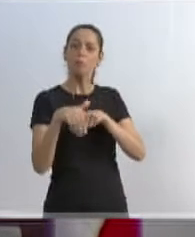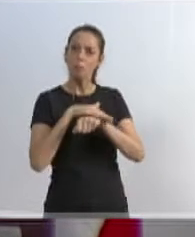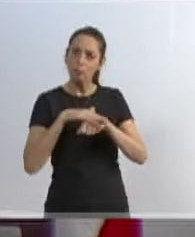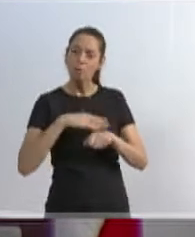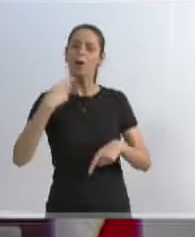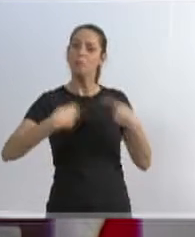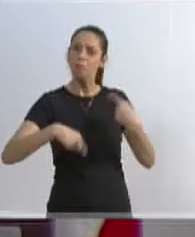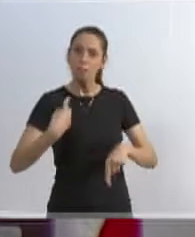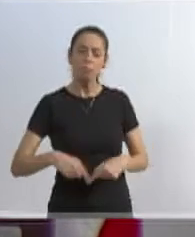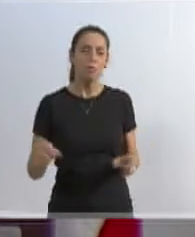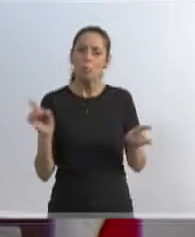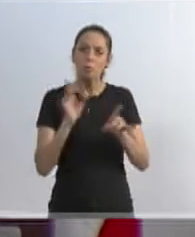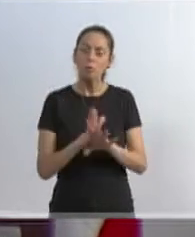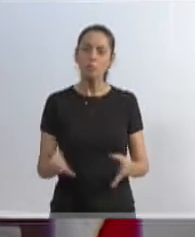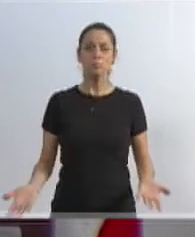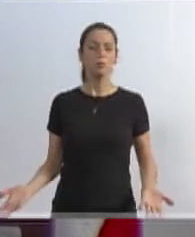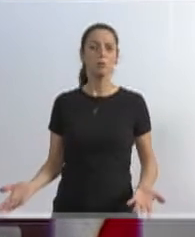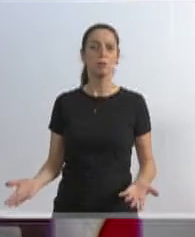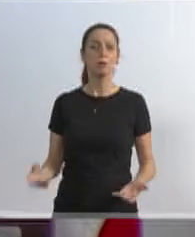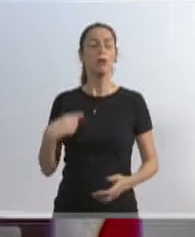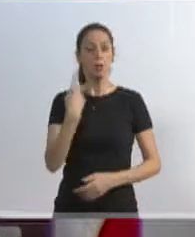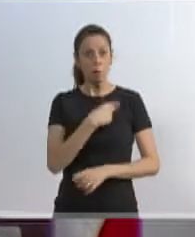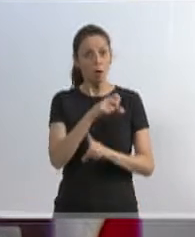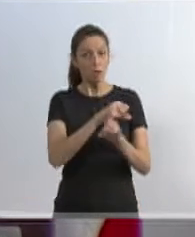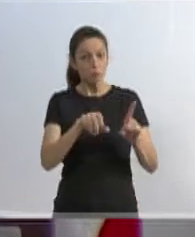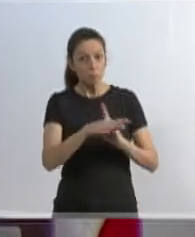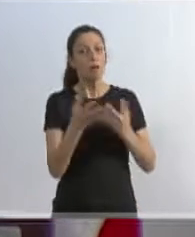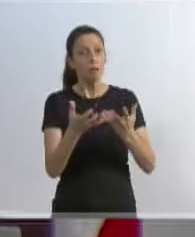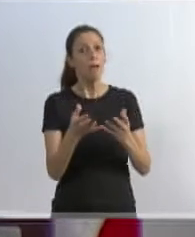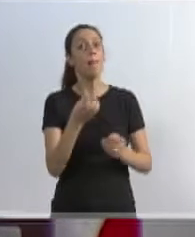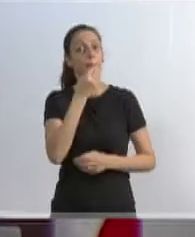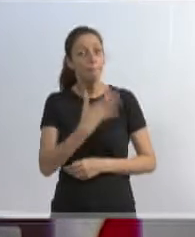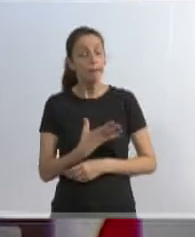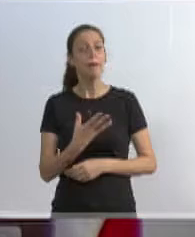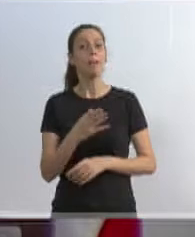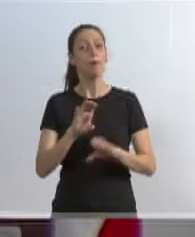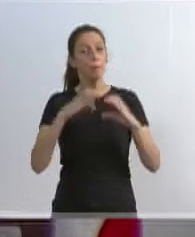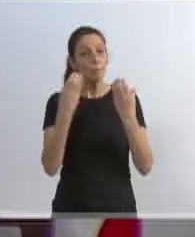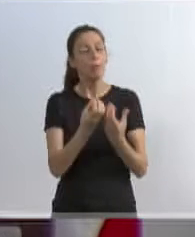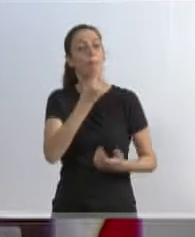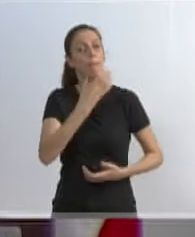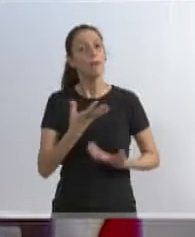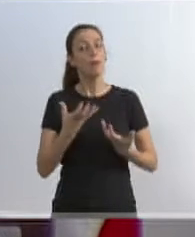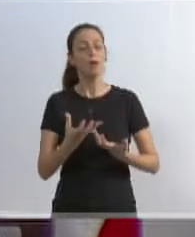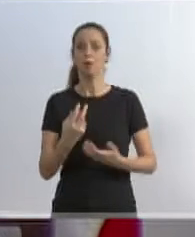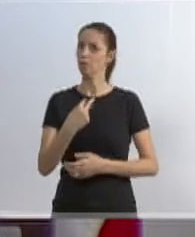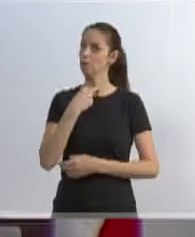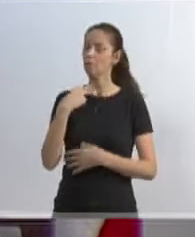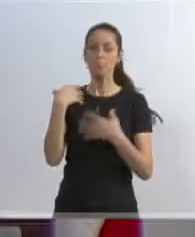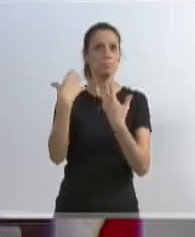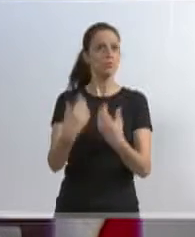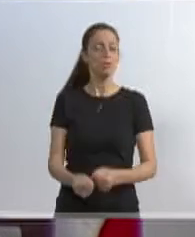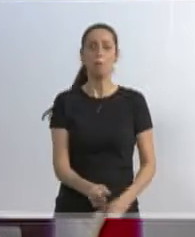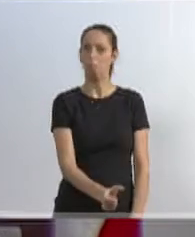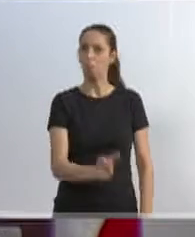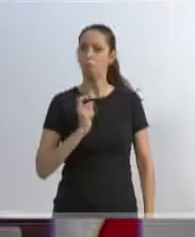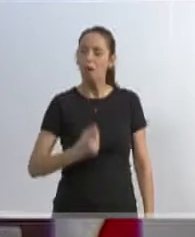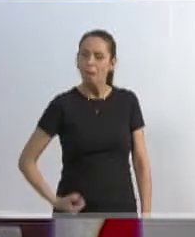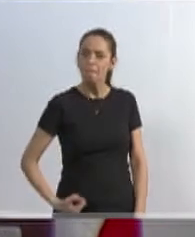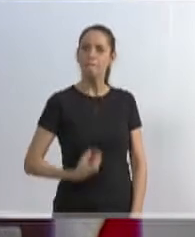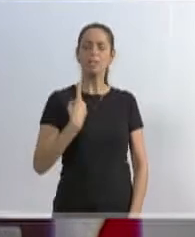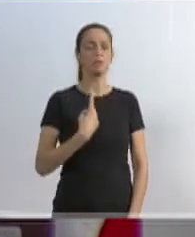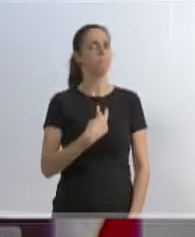vamos acertar nós queremos o bem da sociedade queremos bem nossa comunidade agora nós não podemos admitir mas não podemos admitir isso